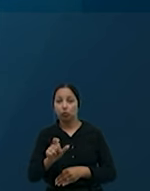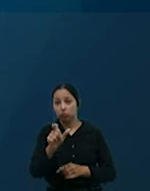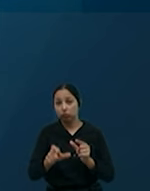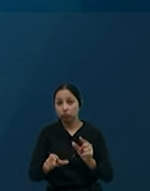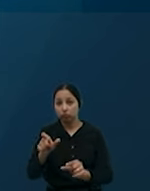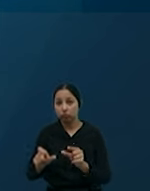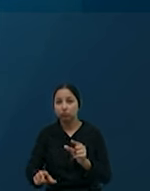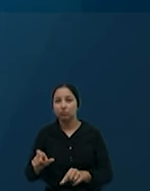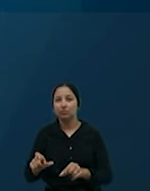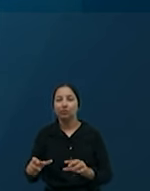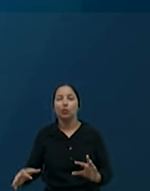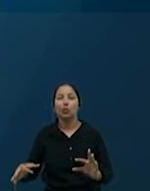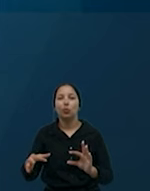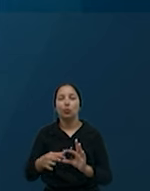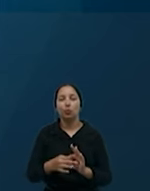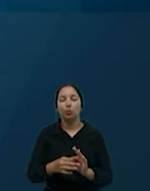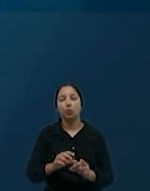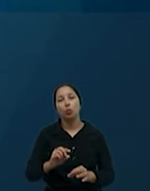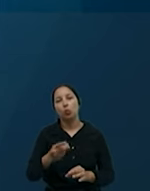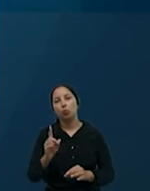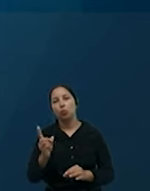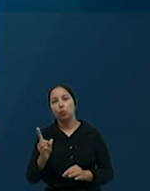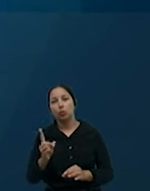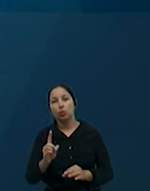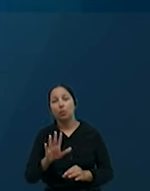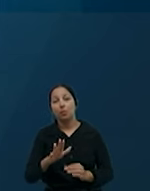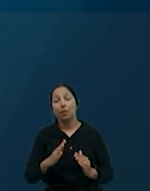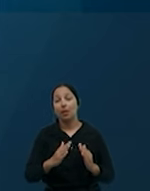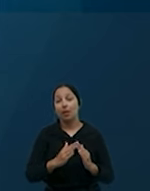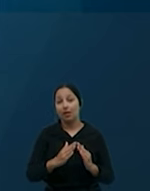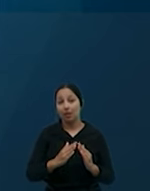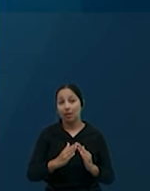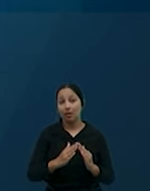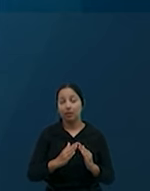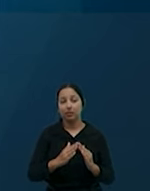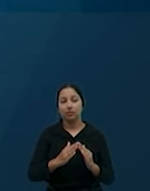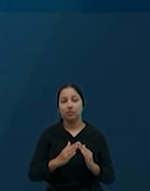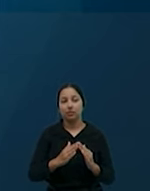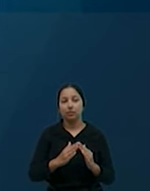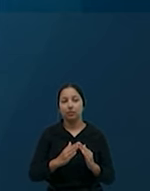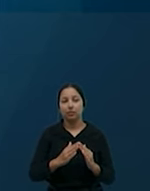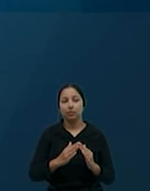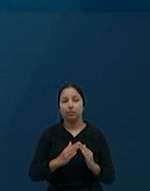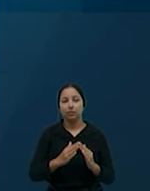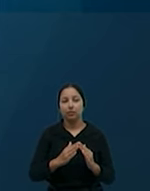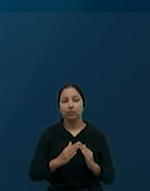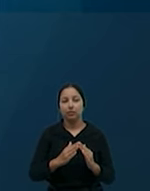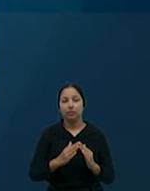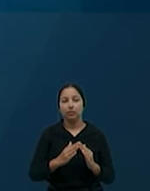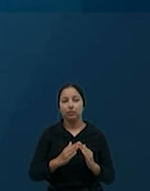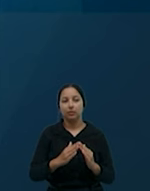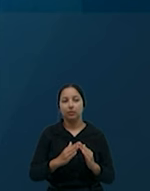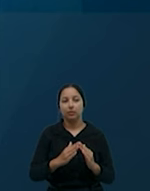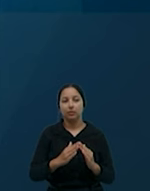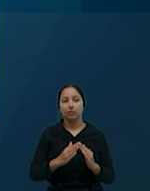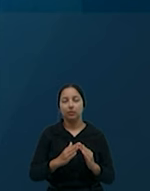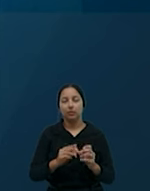ou não, com domicílio necessário, aquele que é conceituado dentro do artigo